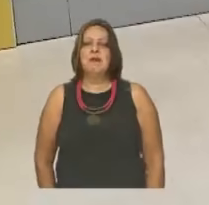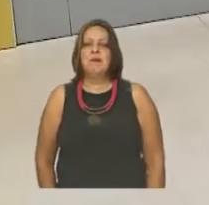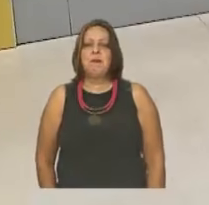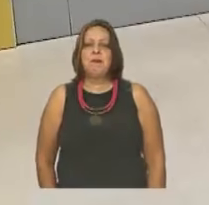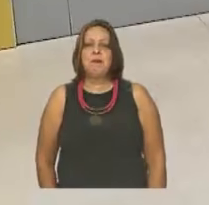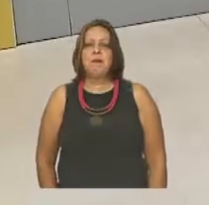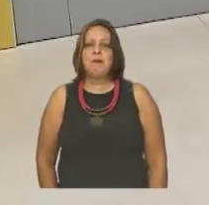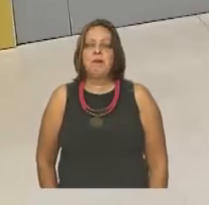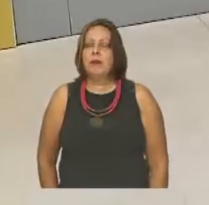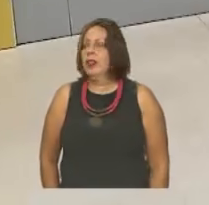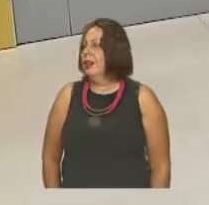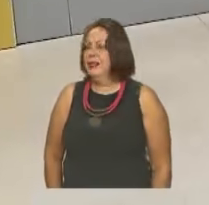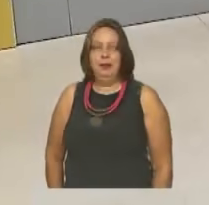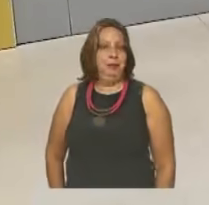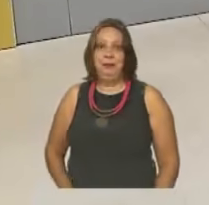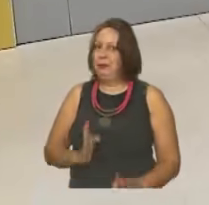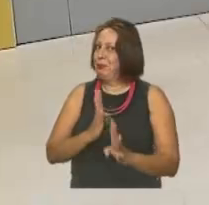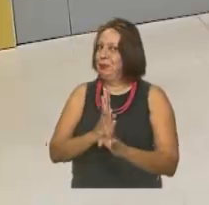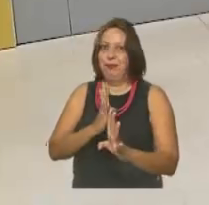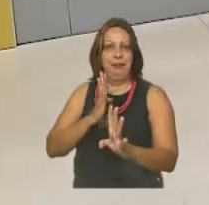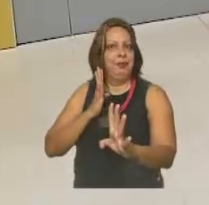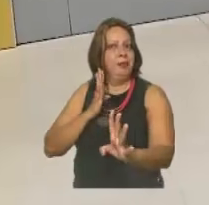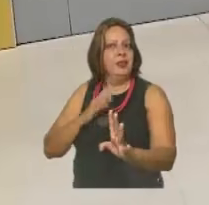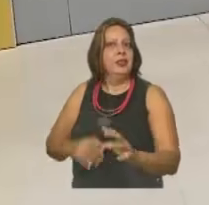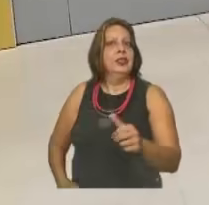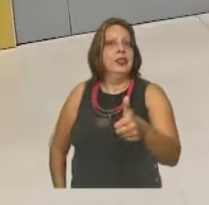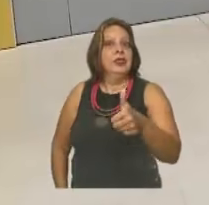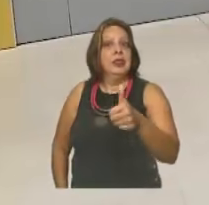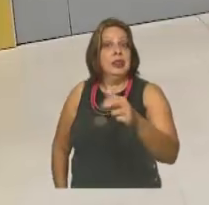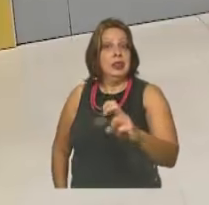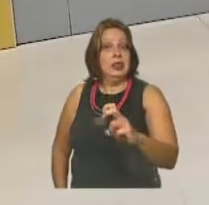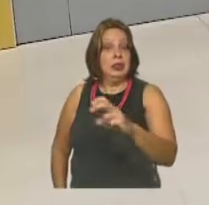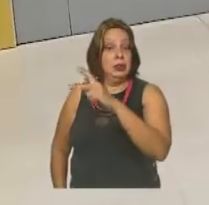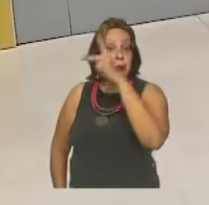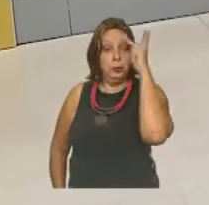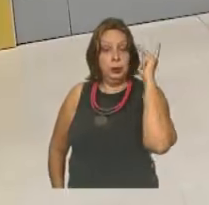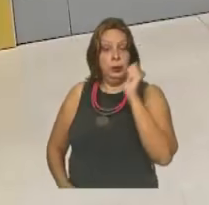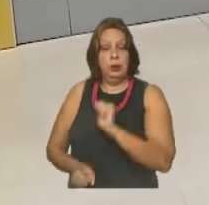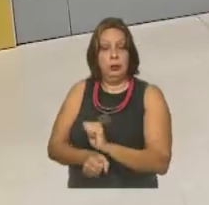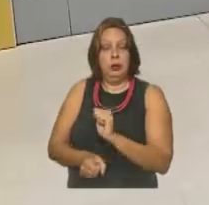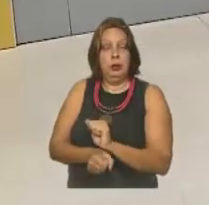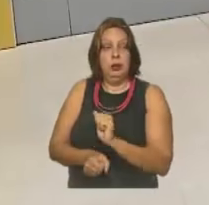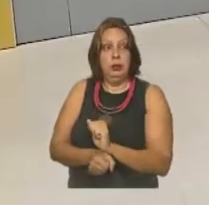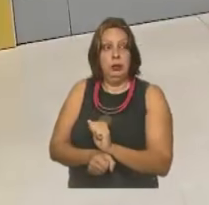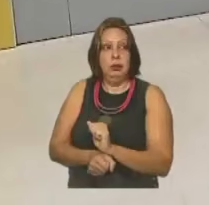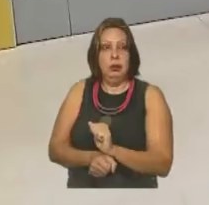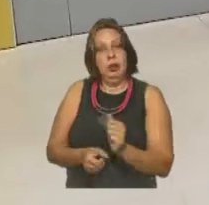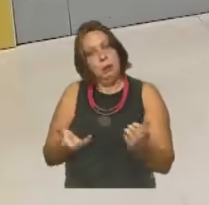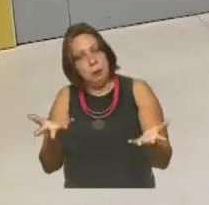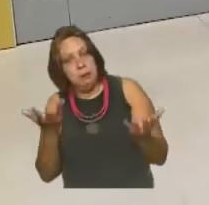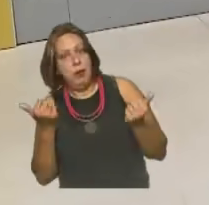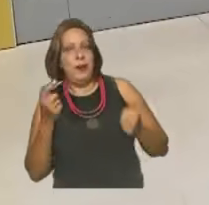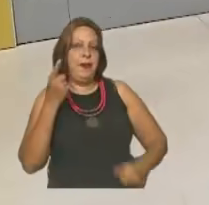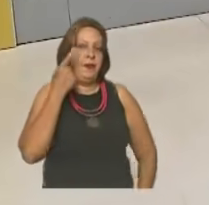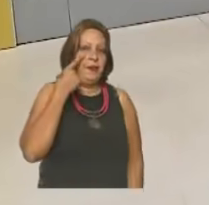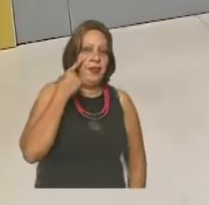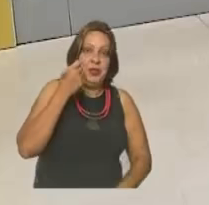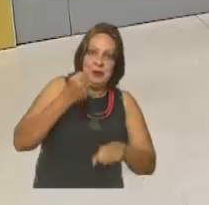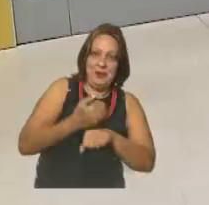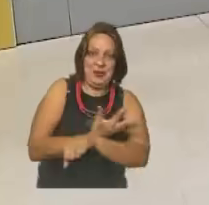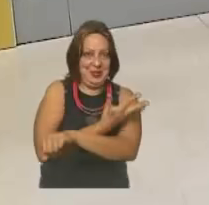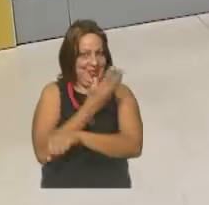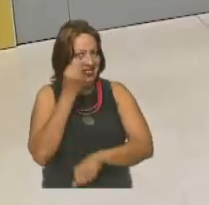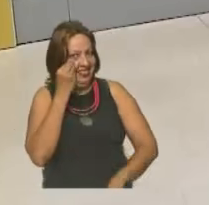39. Aumentou a fila, agora são 15 títulos na expectativa. Vamos seguindo, na emoção,